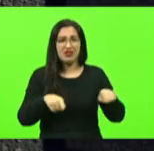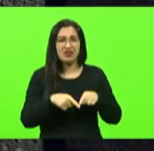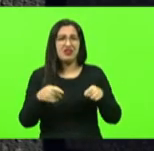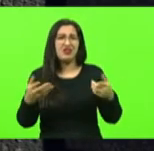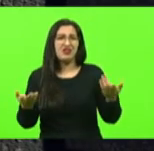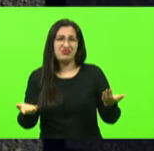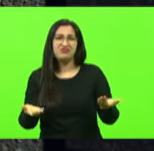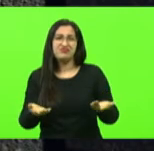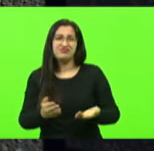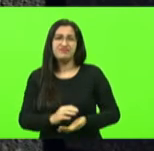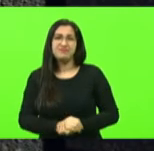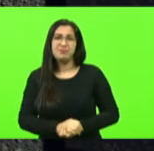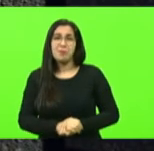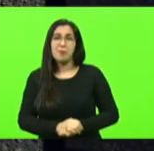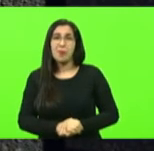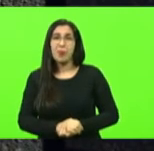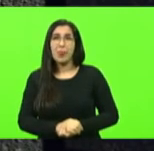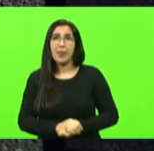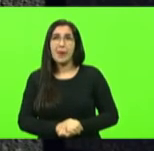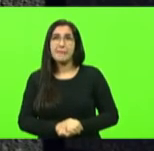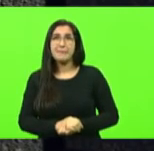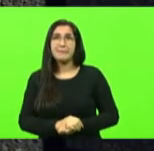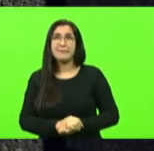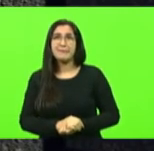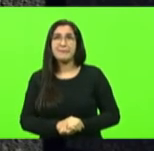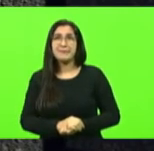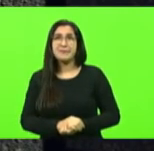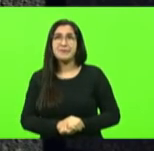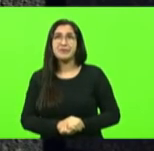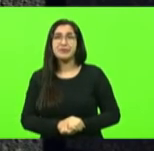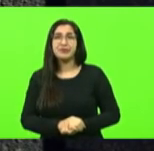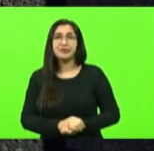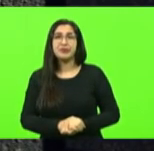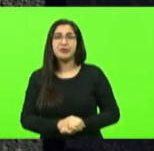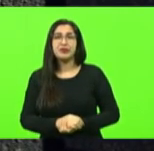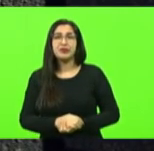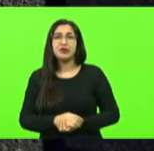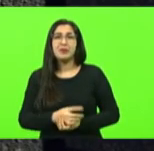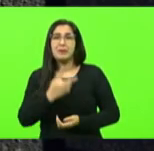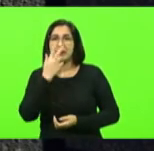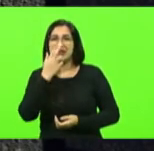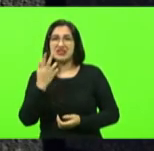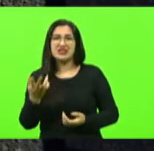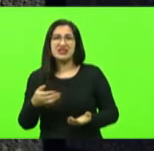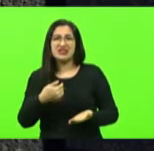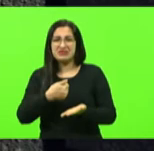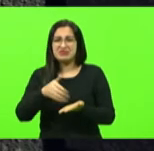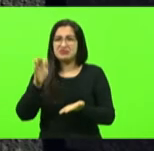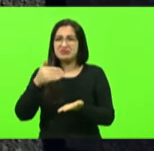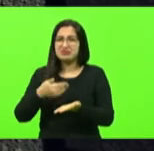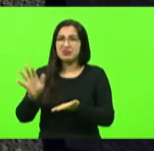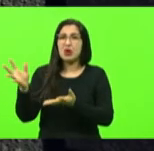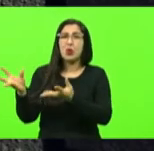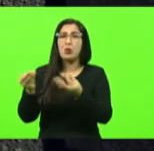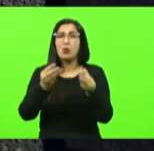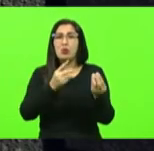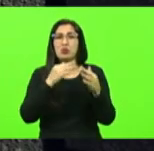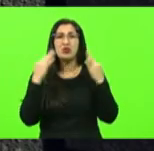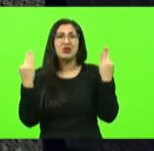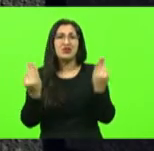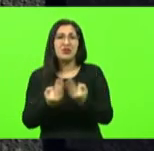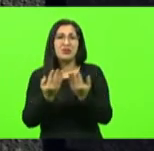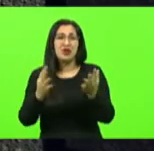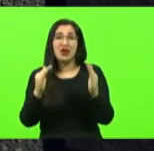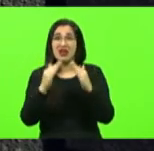é uma fábrica de sem terra, sempre foi uma fábrica sem terra, expulsando famílias que ficaram sem terra,